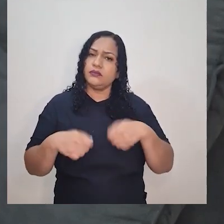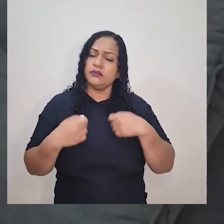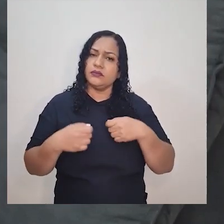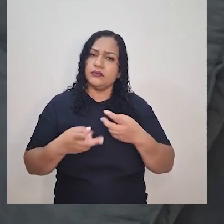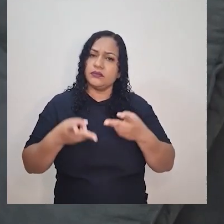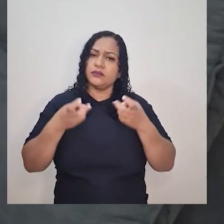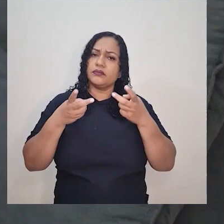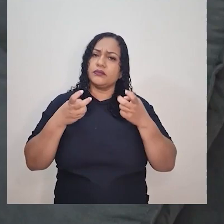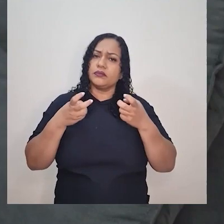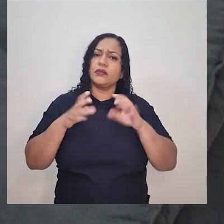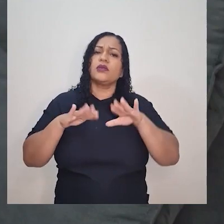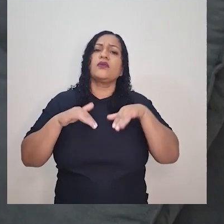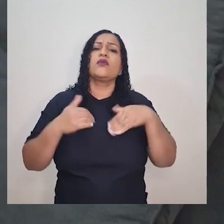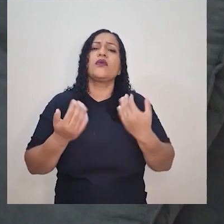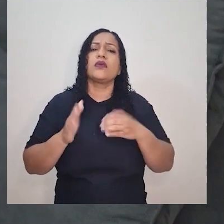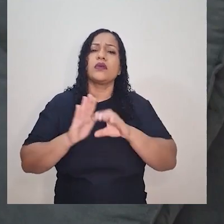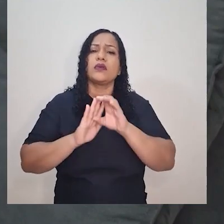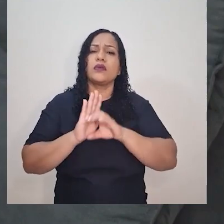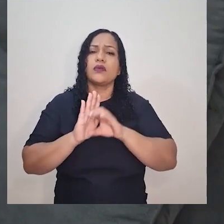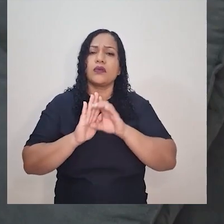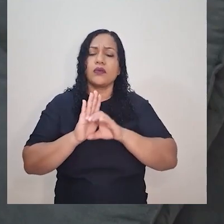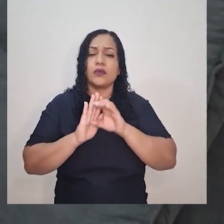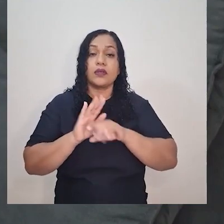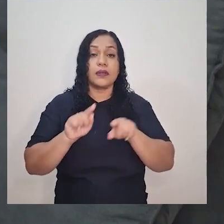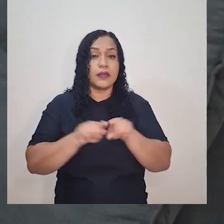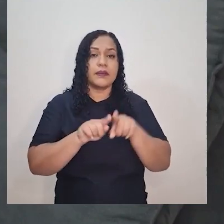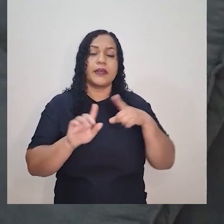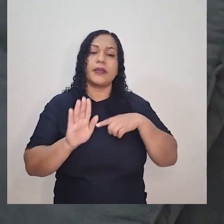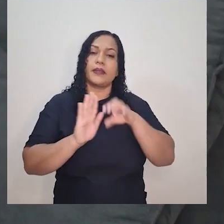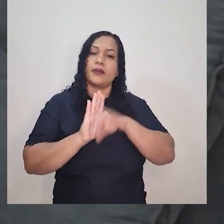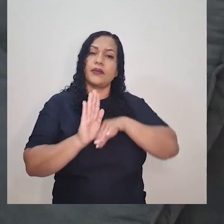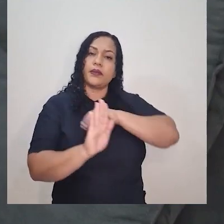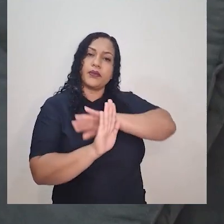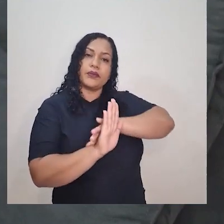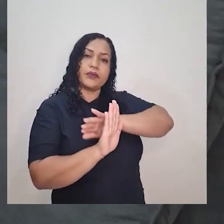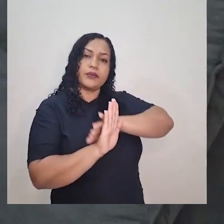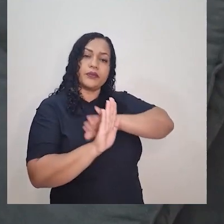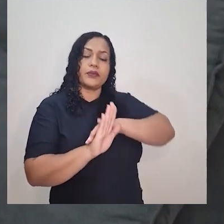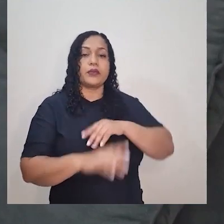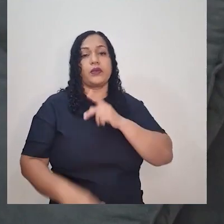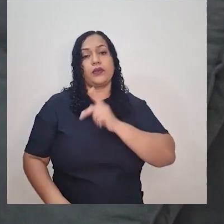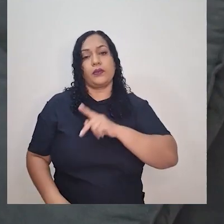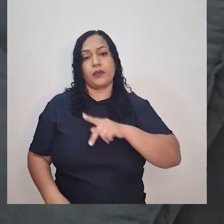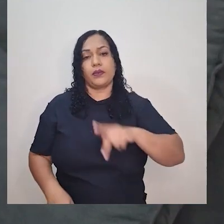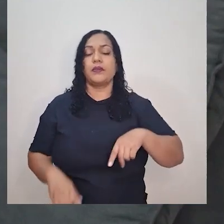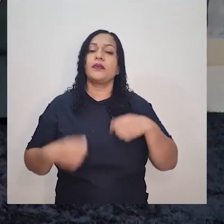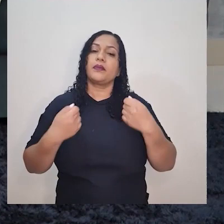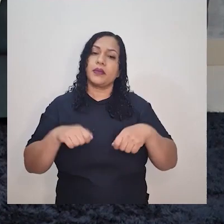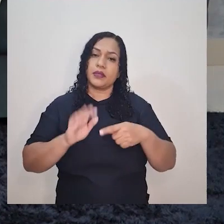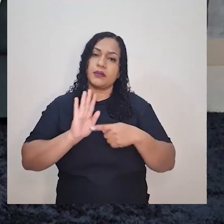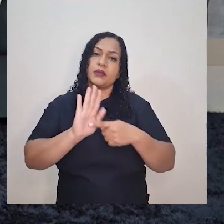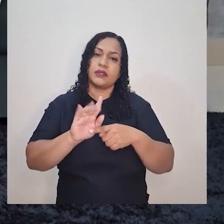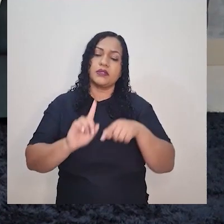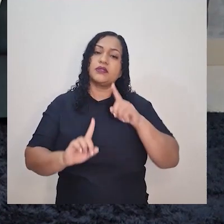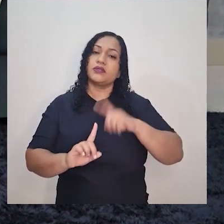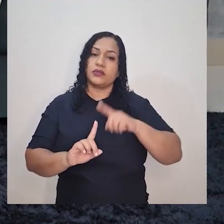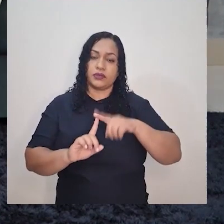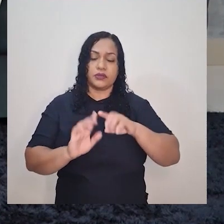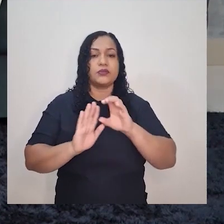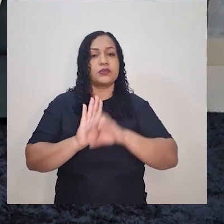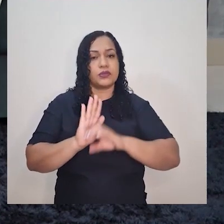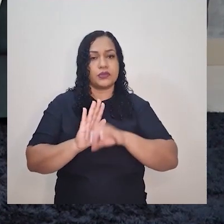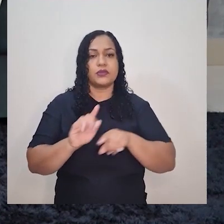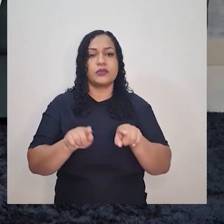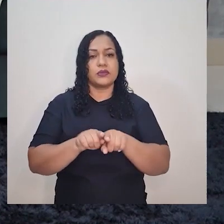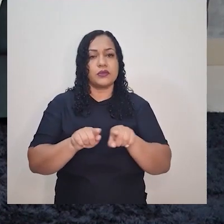currículo oculto e que o projeto político-pedagógico ele precisa contemplar também esse tipo de currículo. Levando em consideração